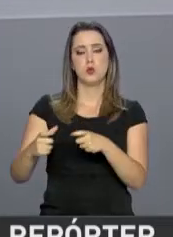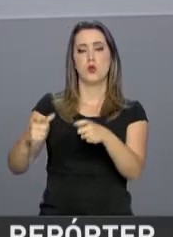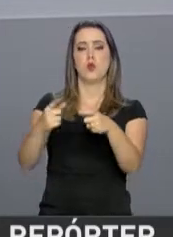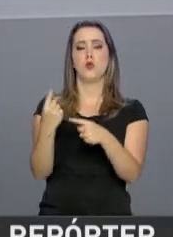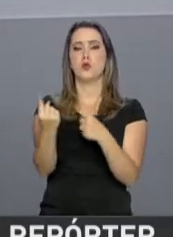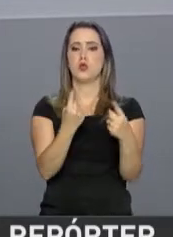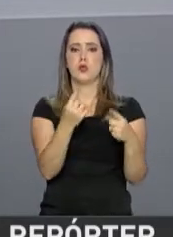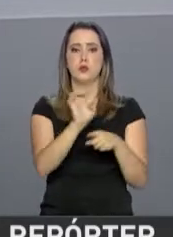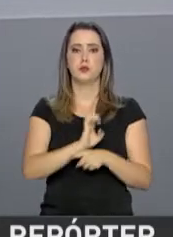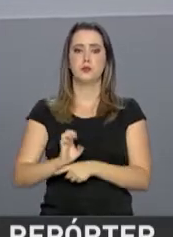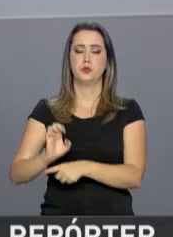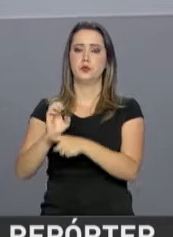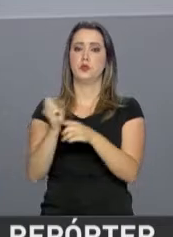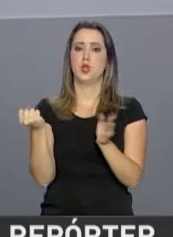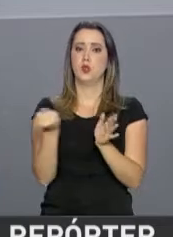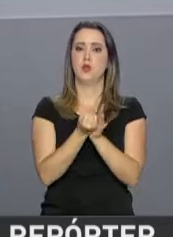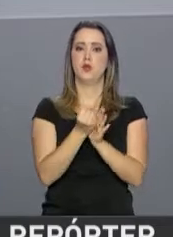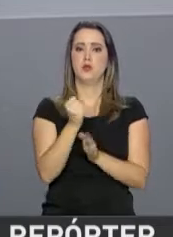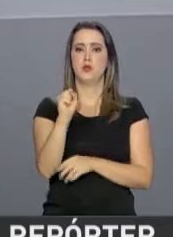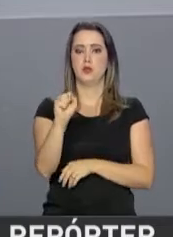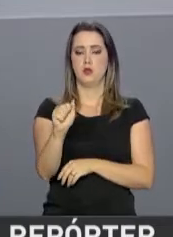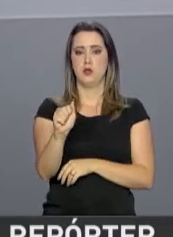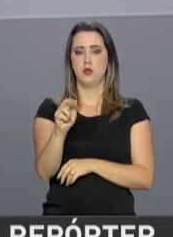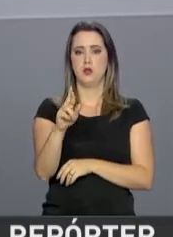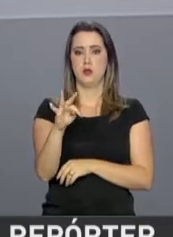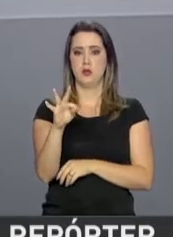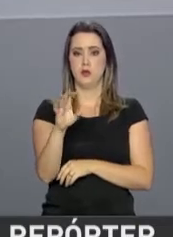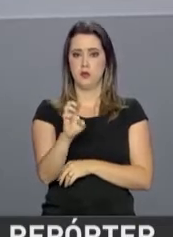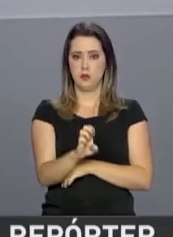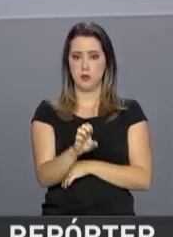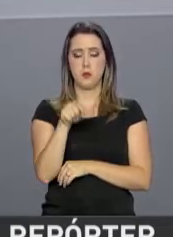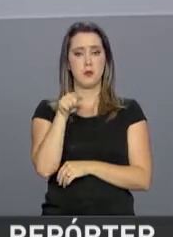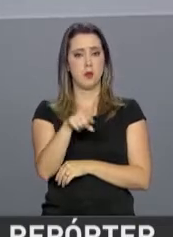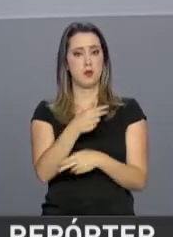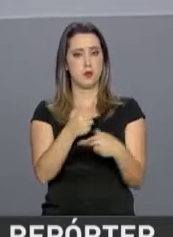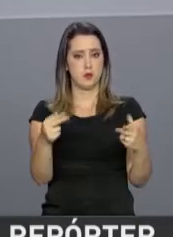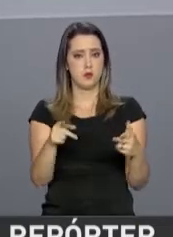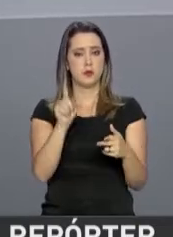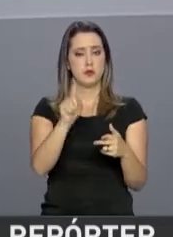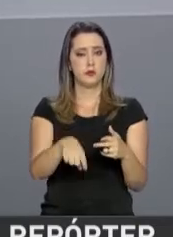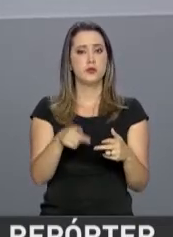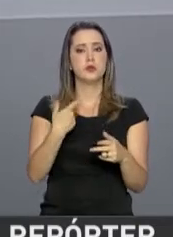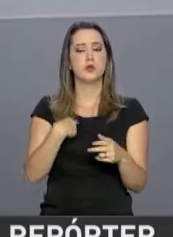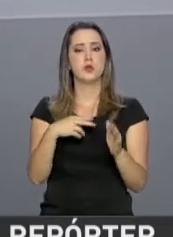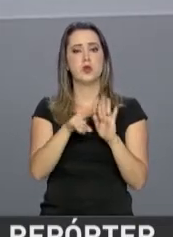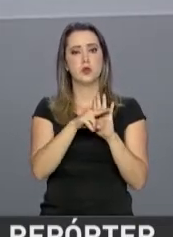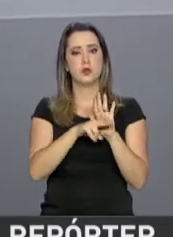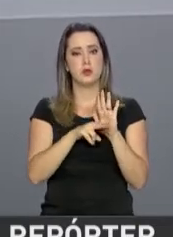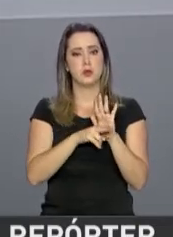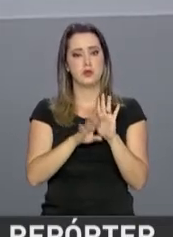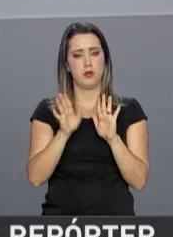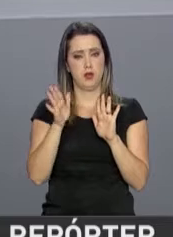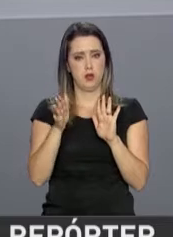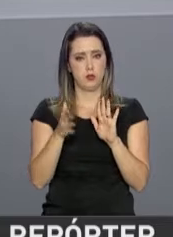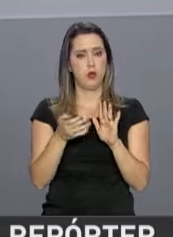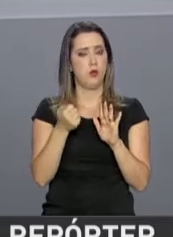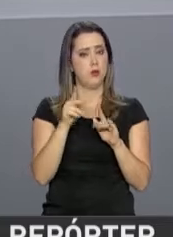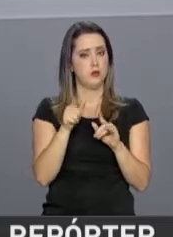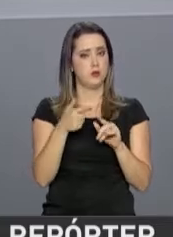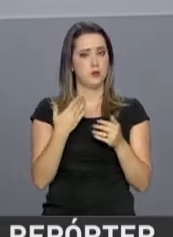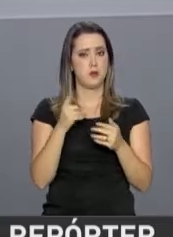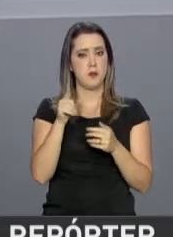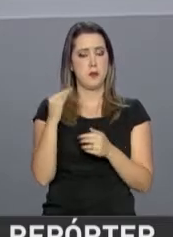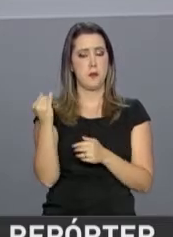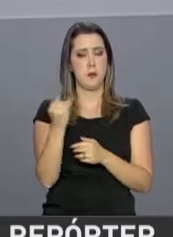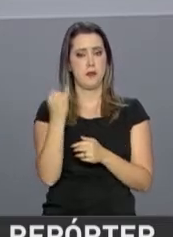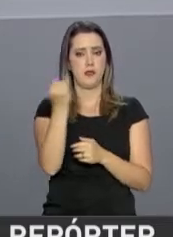órgãos estaduais e o selo arte para esses produtos artesanais deve ser regulamentado em breve ele vai cumprir um papel